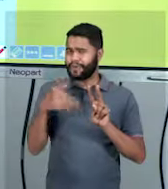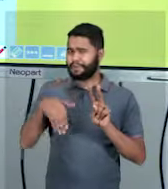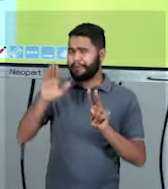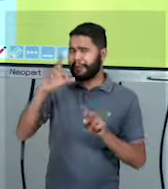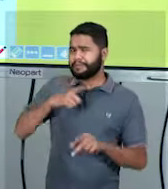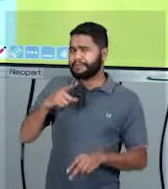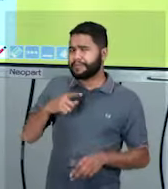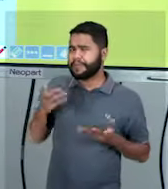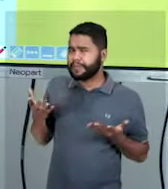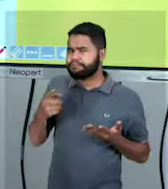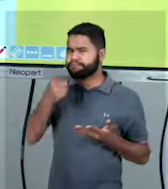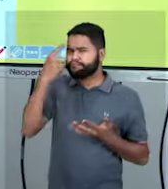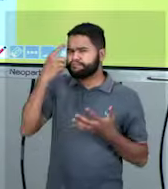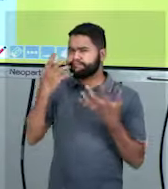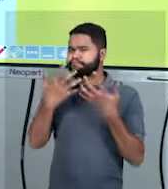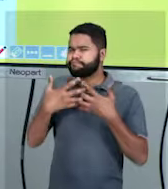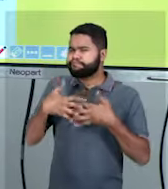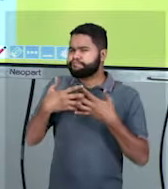pouquinho.